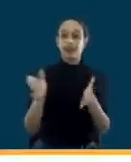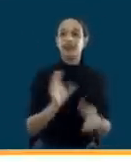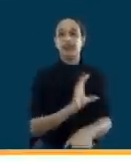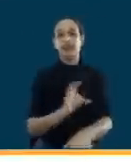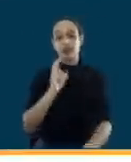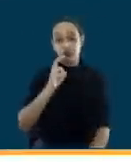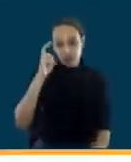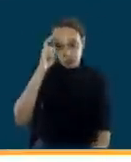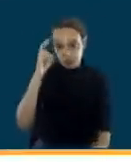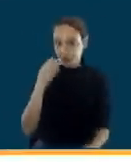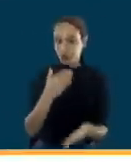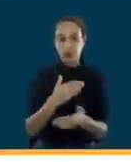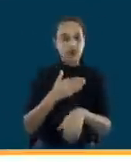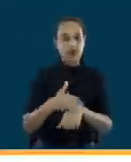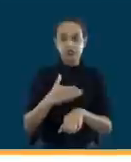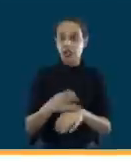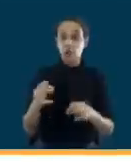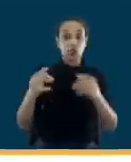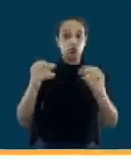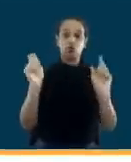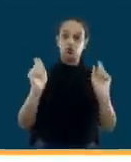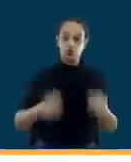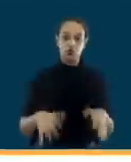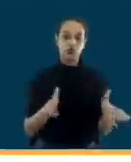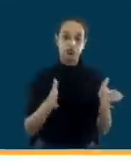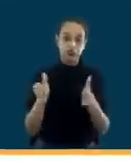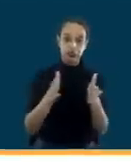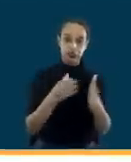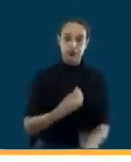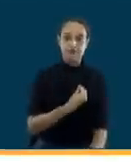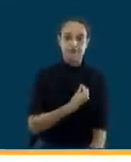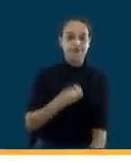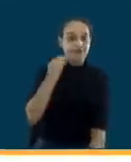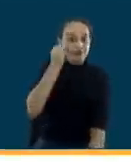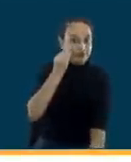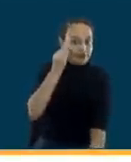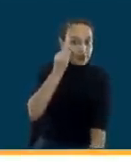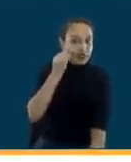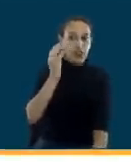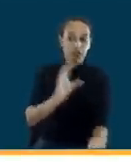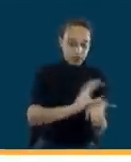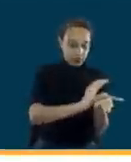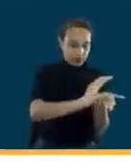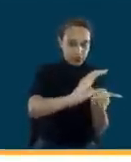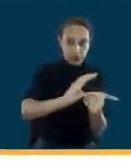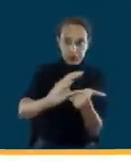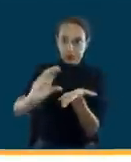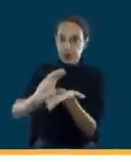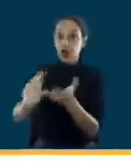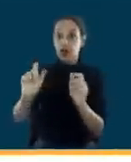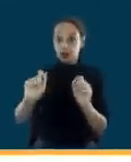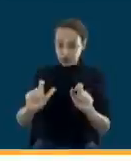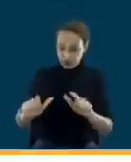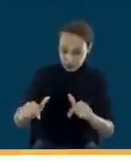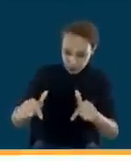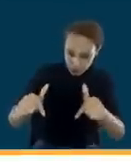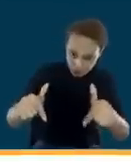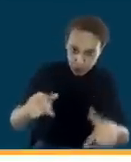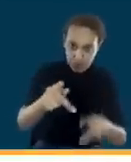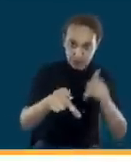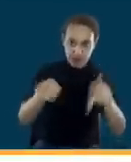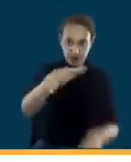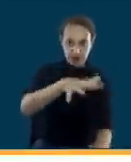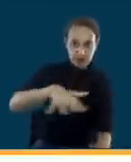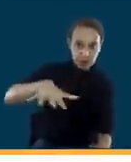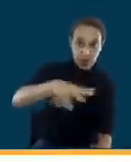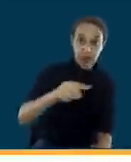cultura possam ter acesso a esses recursos e fazer chegar à população esse movimento que, sem dúvida, é o